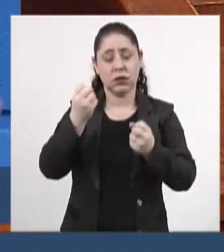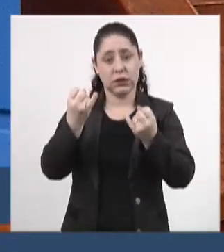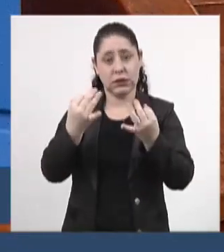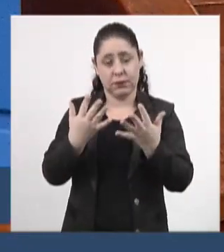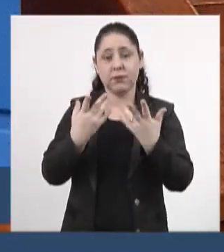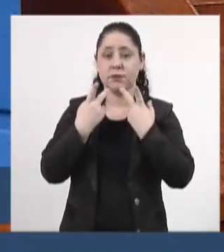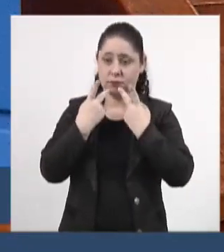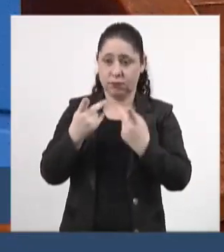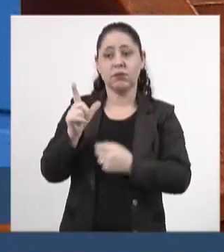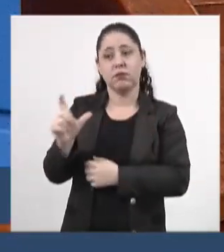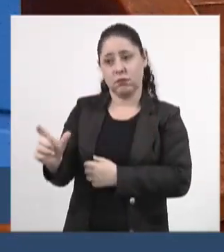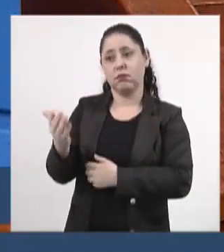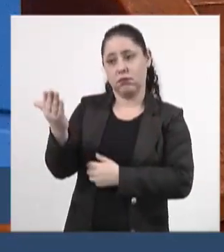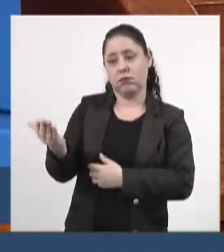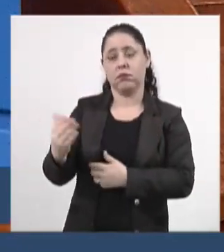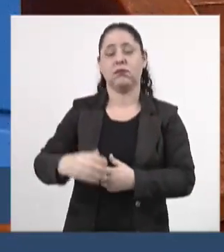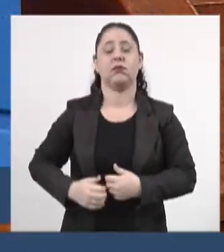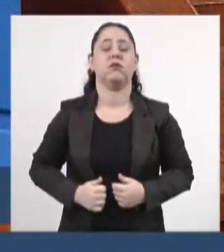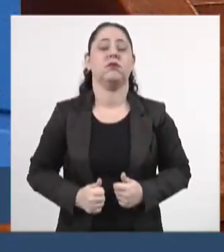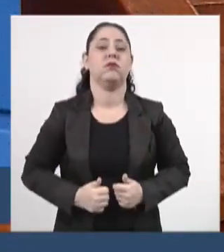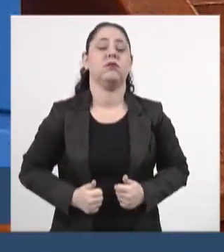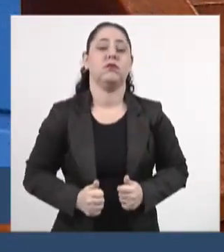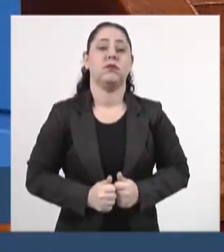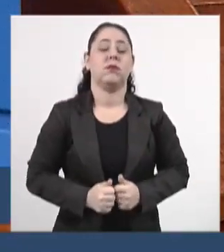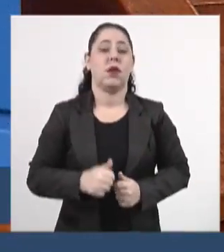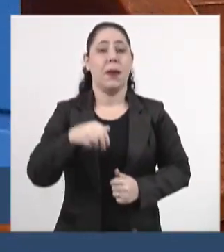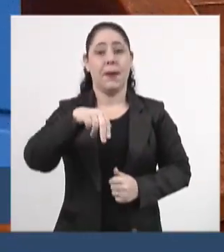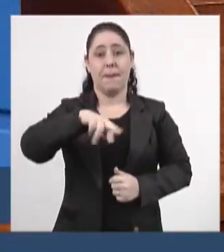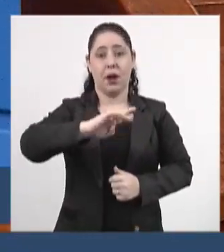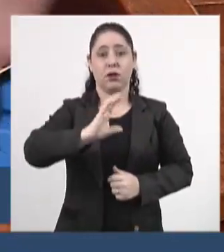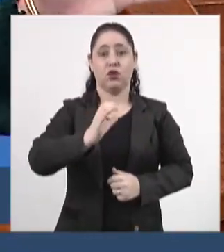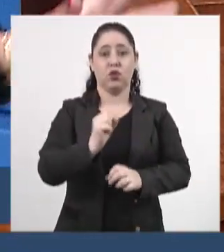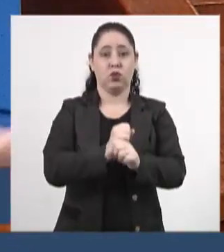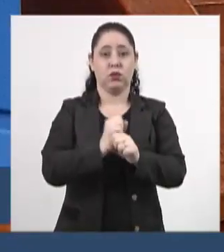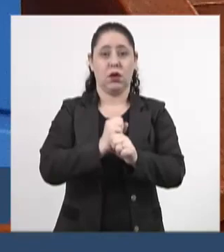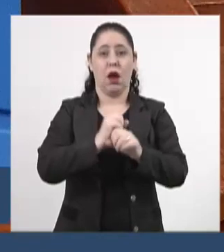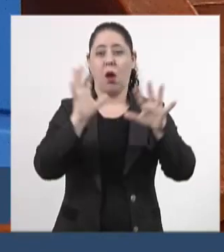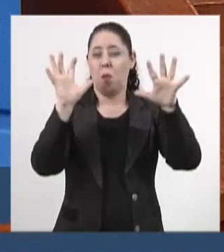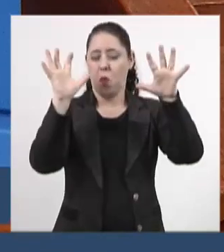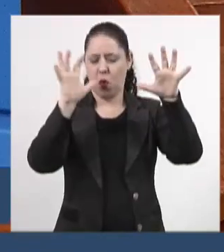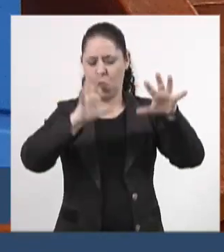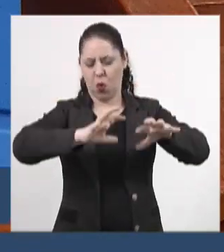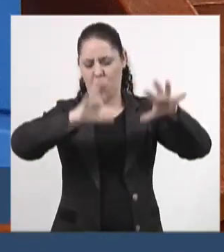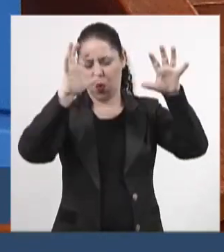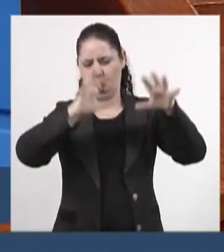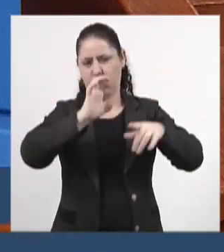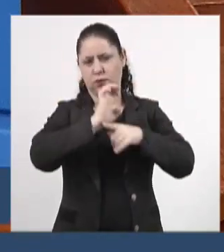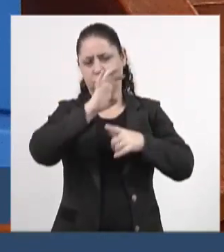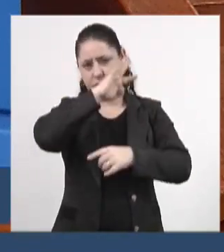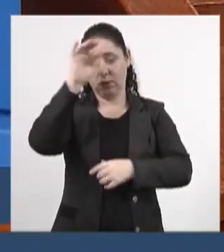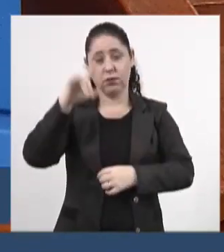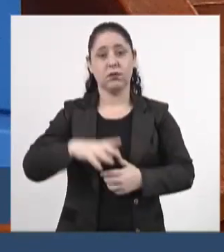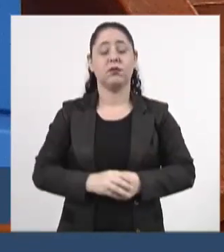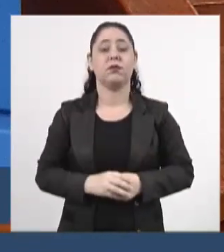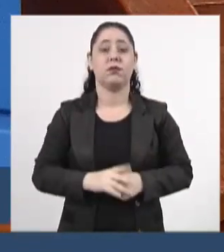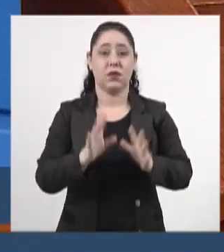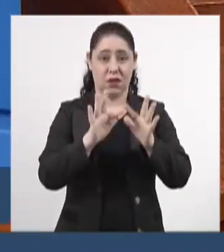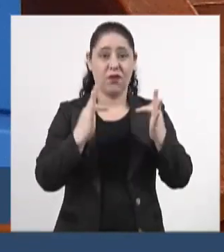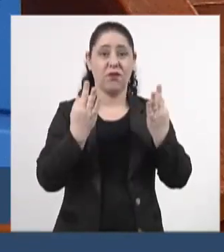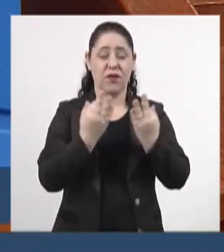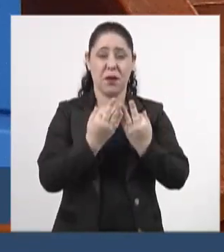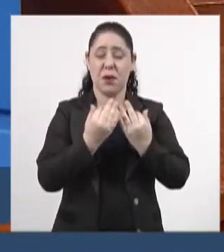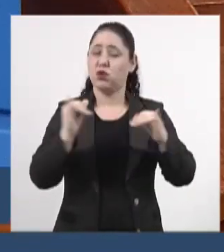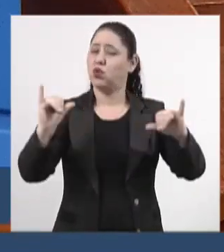e aí eu vou ceder esse espaço para o senhor. Em março desse ano, houve aquela chuva torrencial em Mato Grosso do Sul, e aquelas famílias